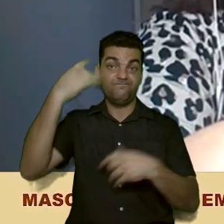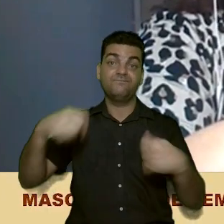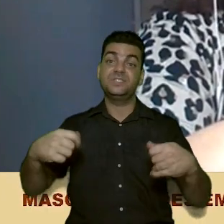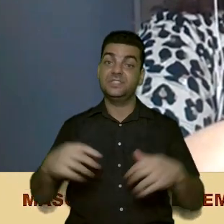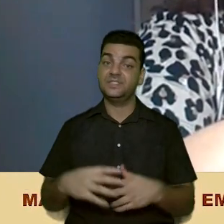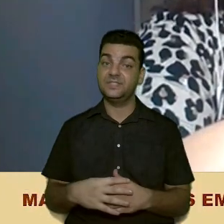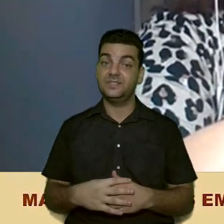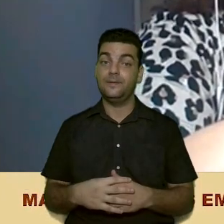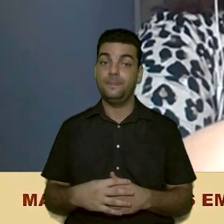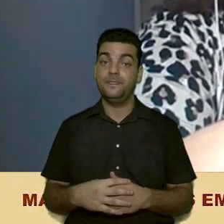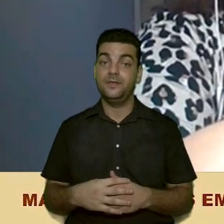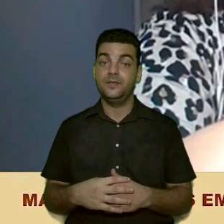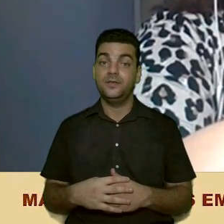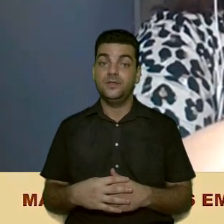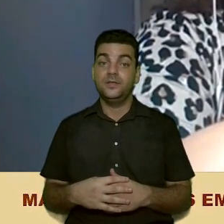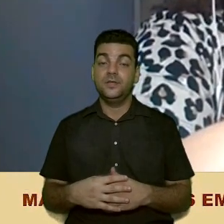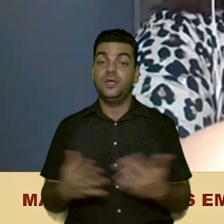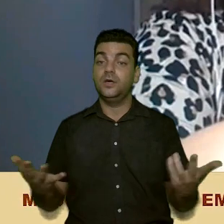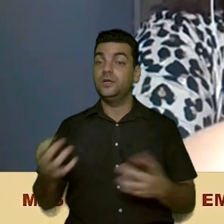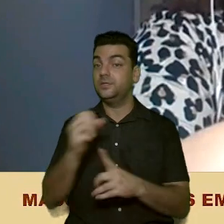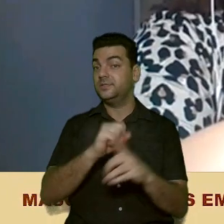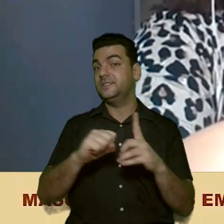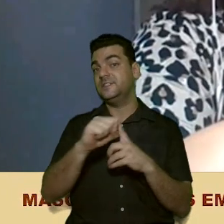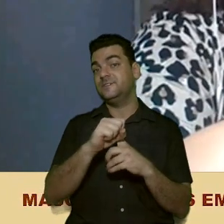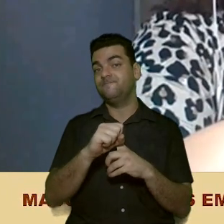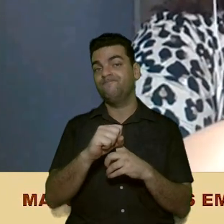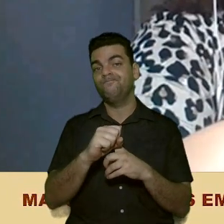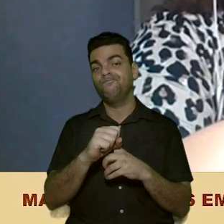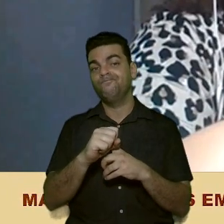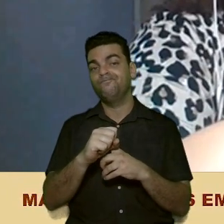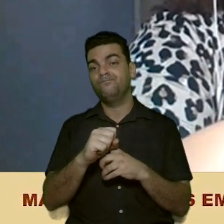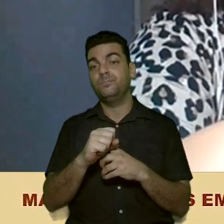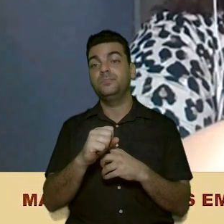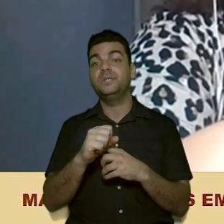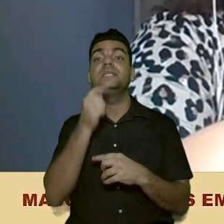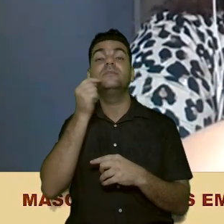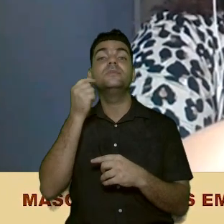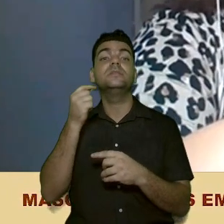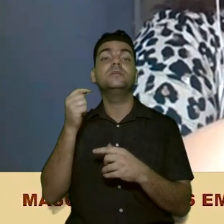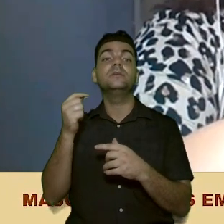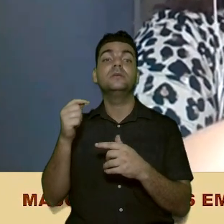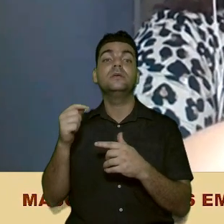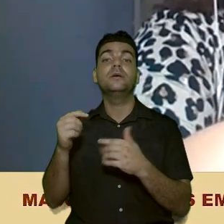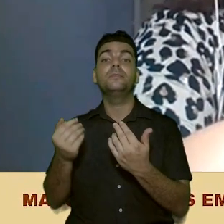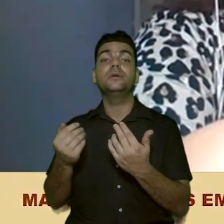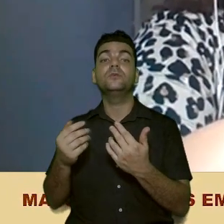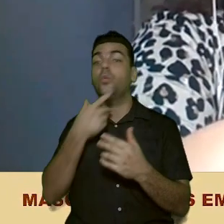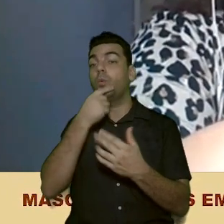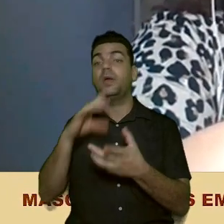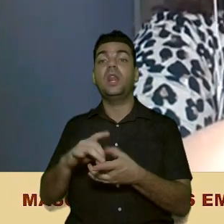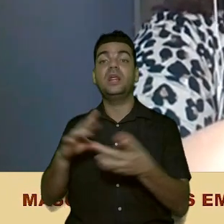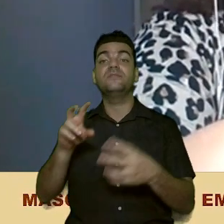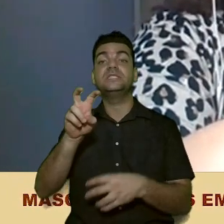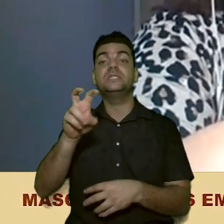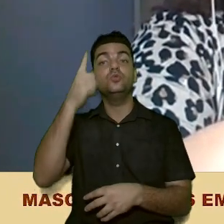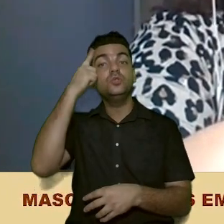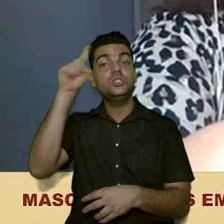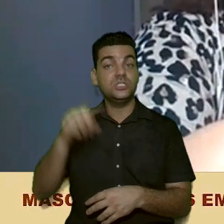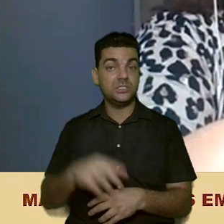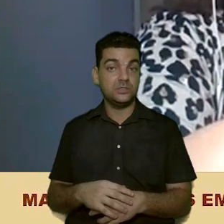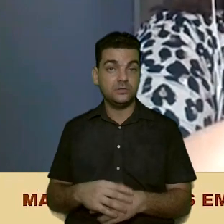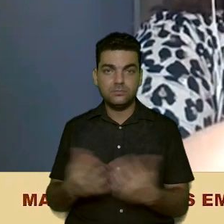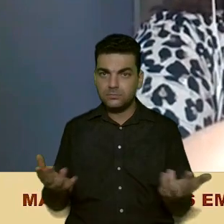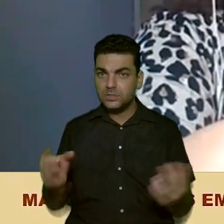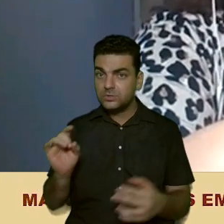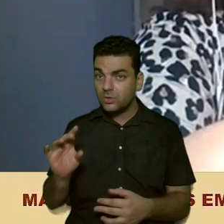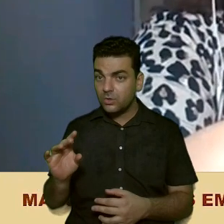comecem a entender que se a gente tem uma sociedade que, por exemplo, a licença paterna são 5 dias, né, já tem iniciativas aí que